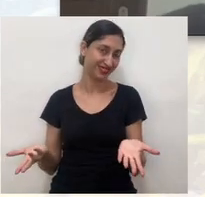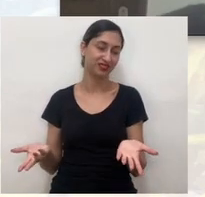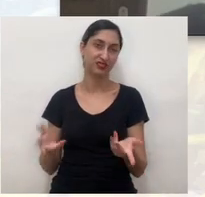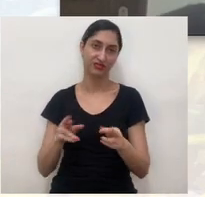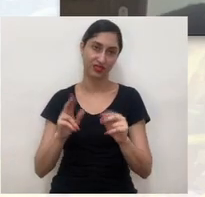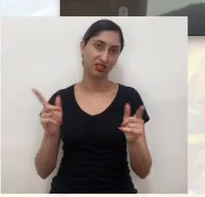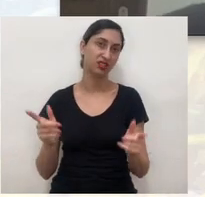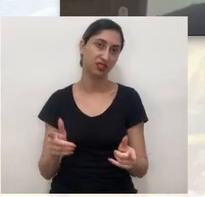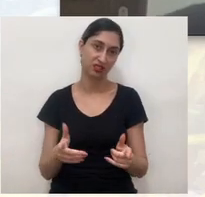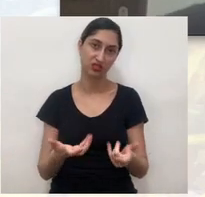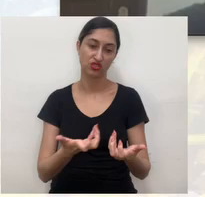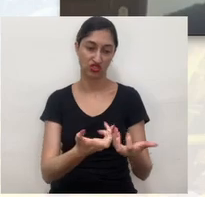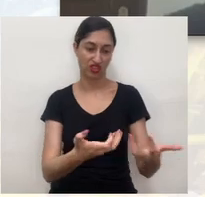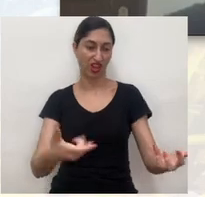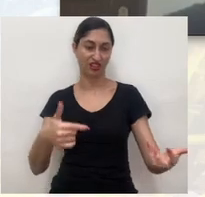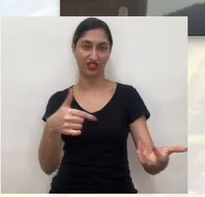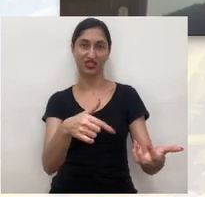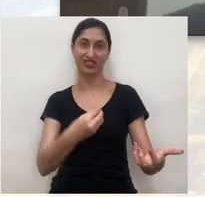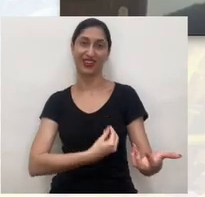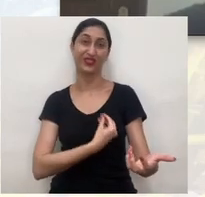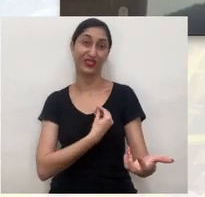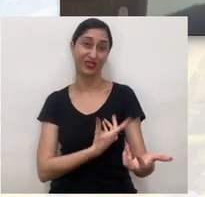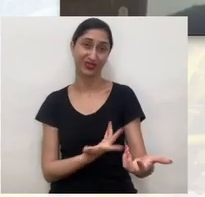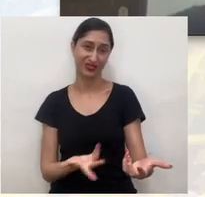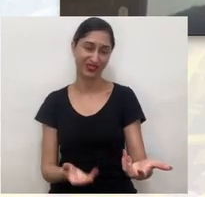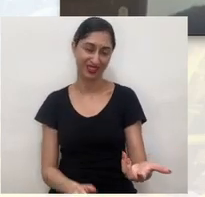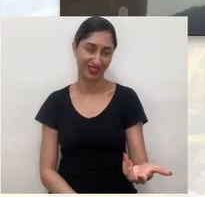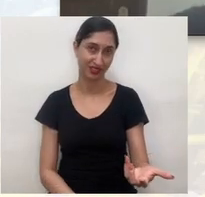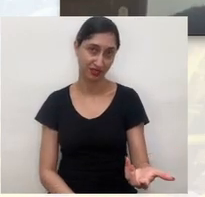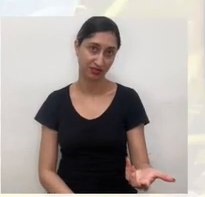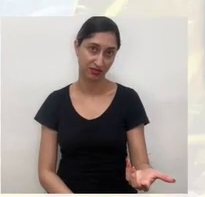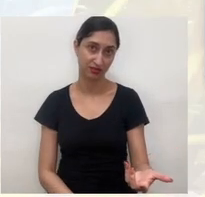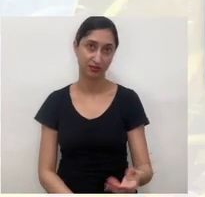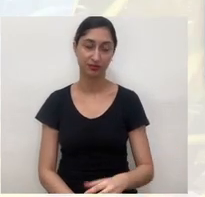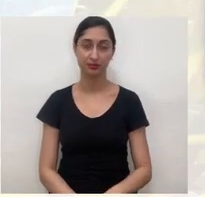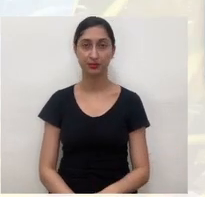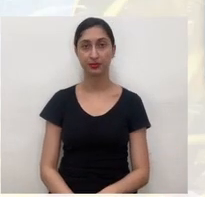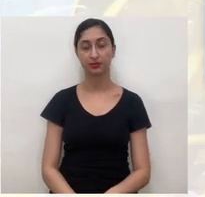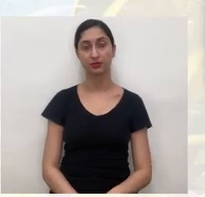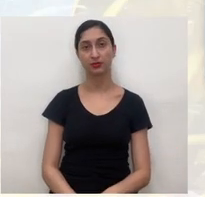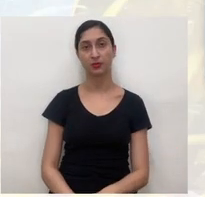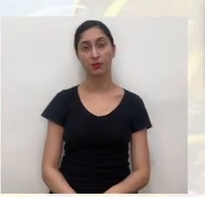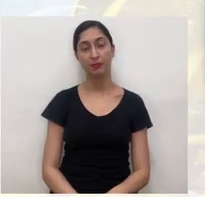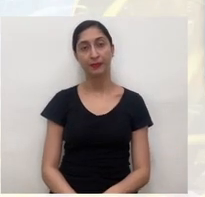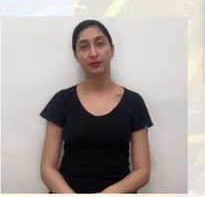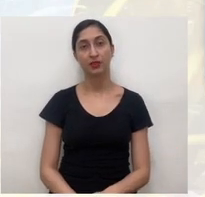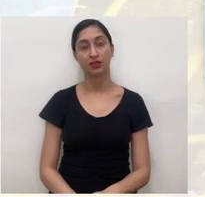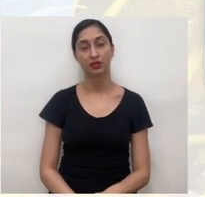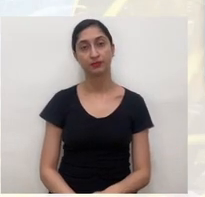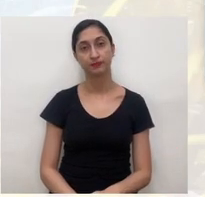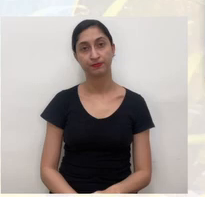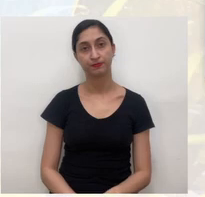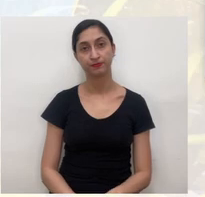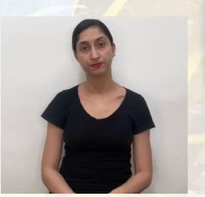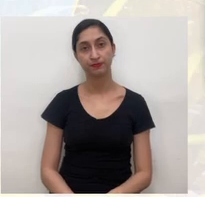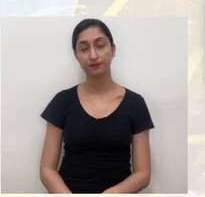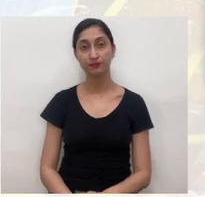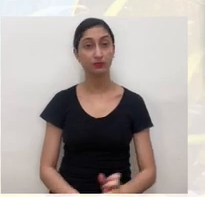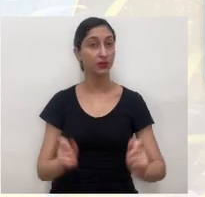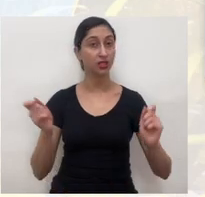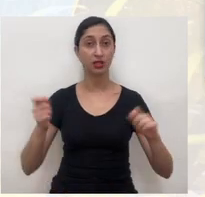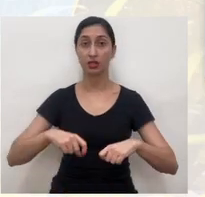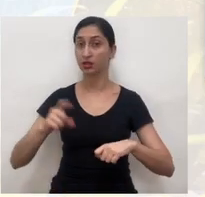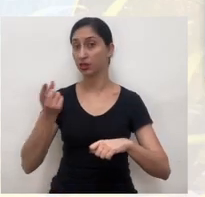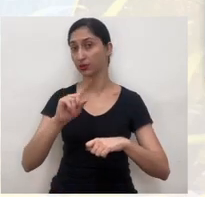Bom, eu diria uma questão aberta. Eu diria o seguinte, que não existe, não é possível fazer uma regularização,